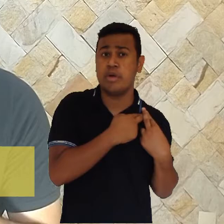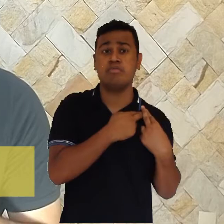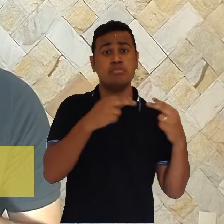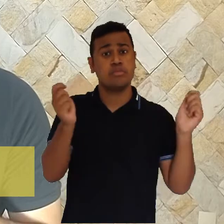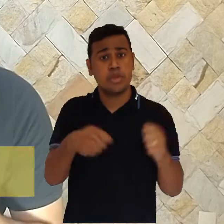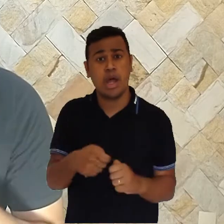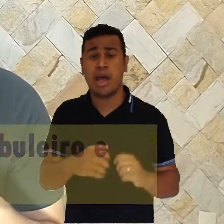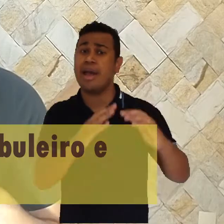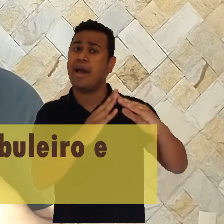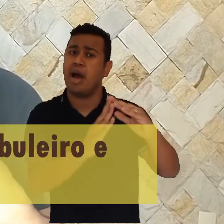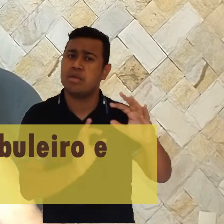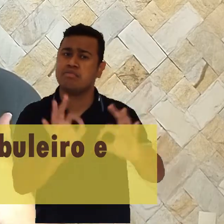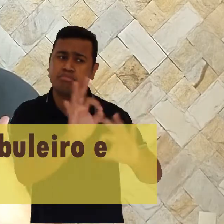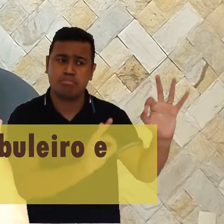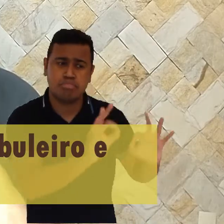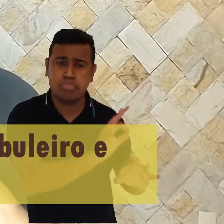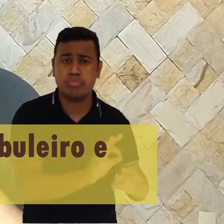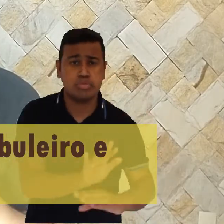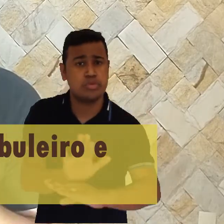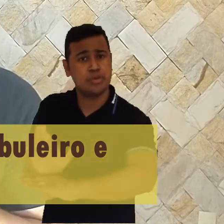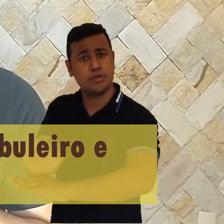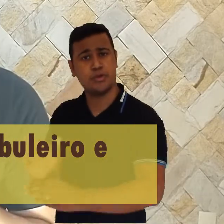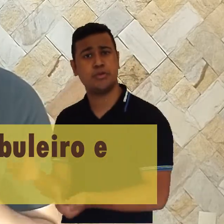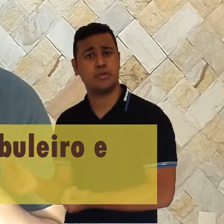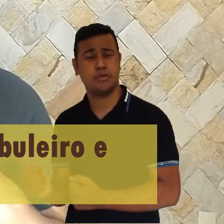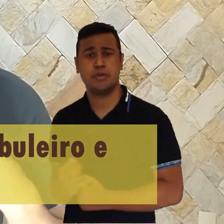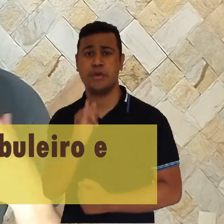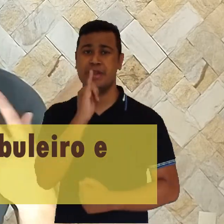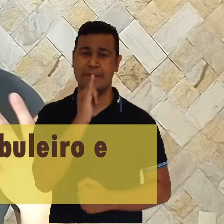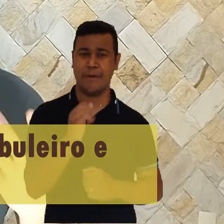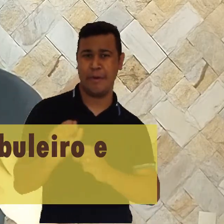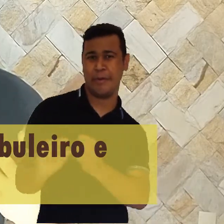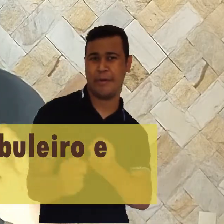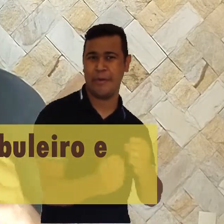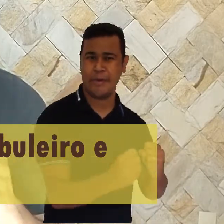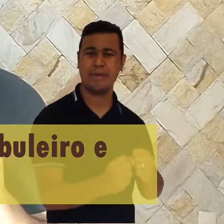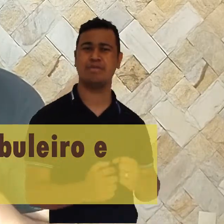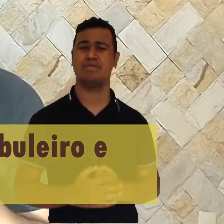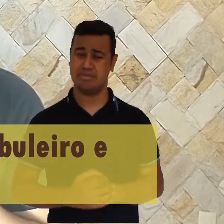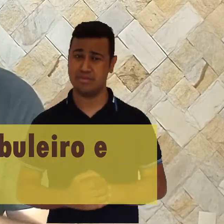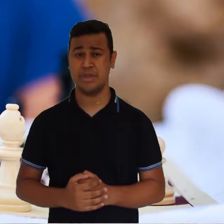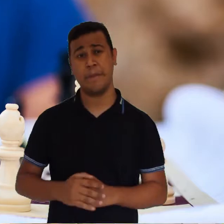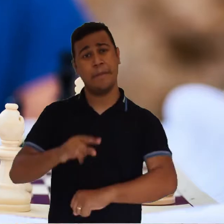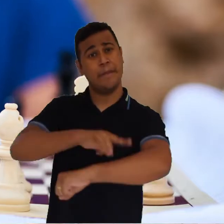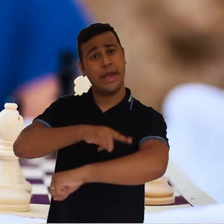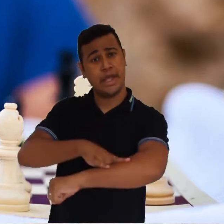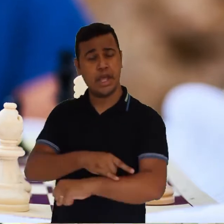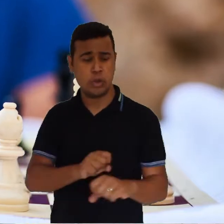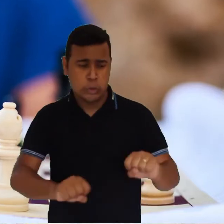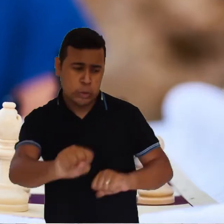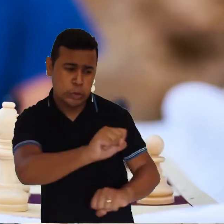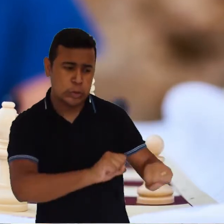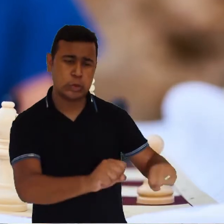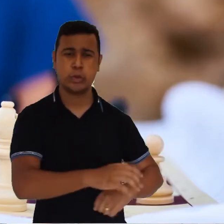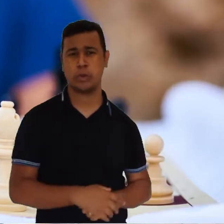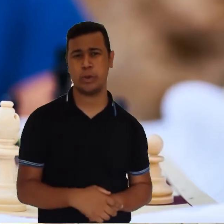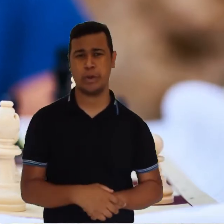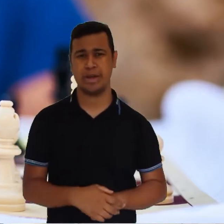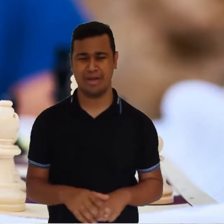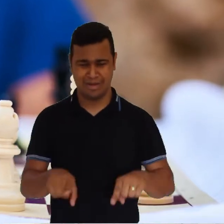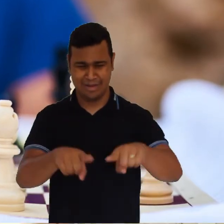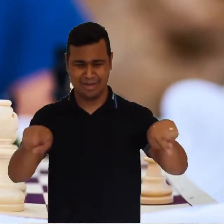como o teatro, jogos de estratégia de tabuleiros ou eletrônicos, como RPG, Sudoku ou